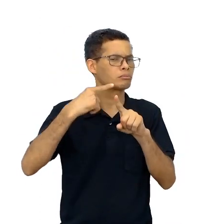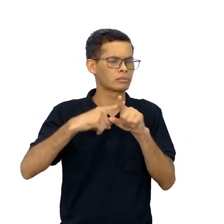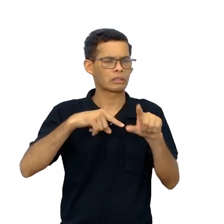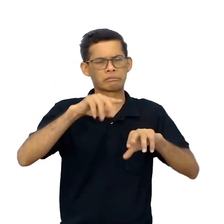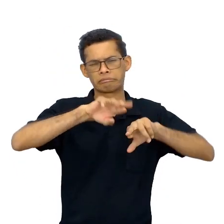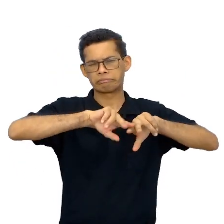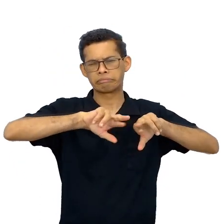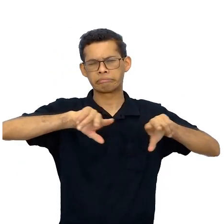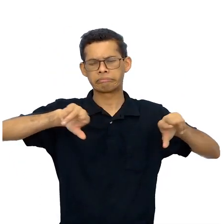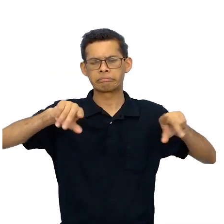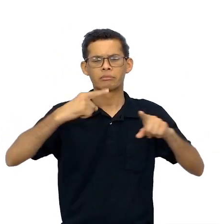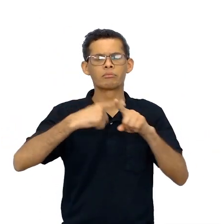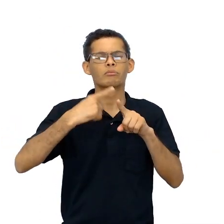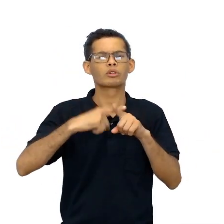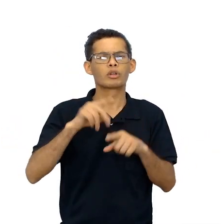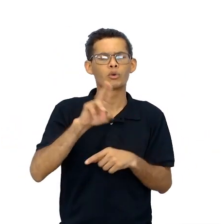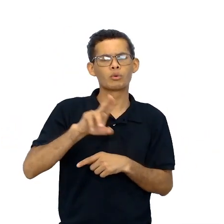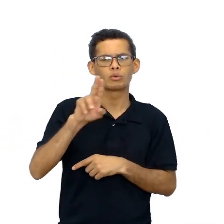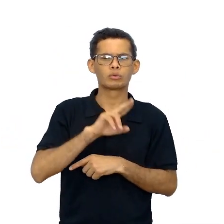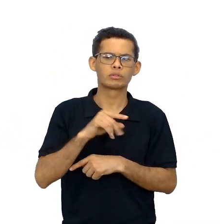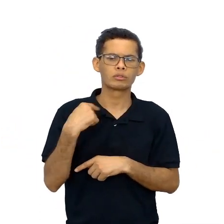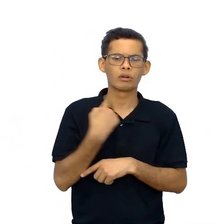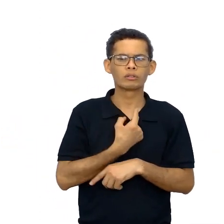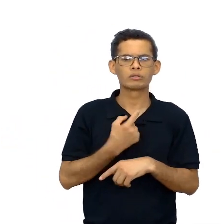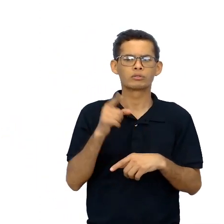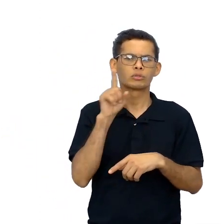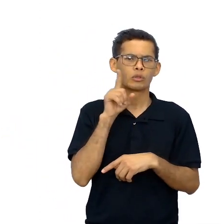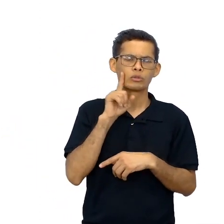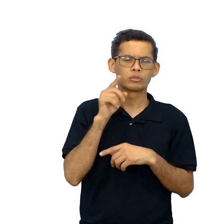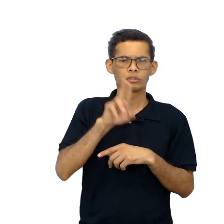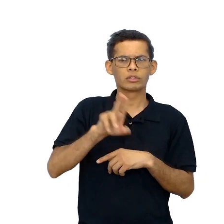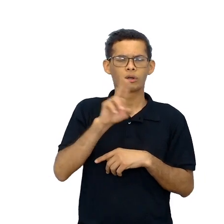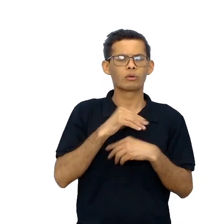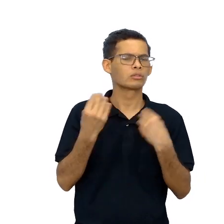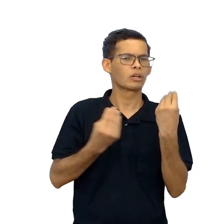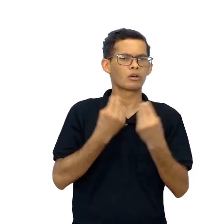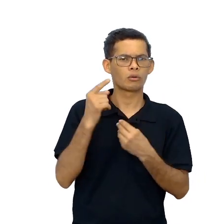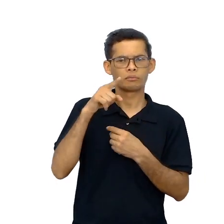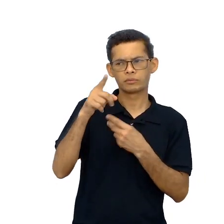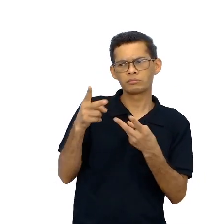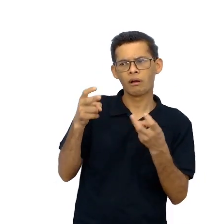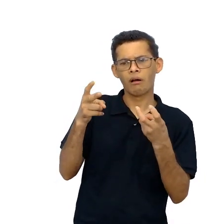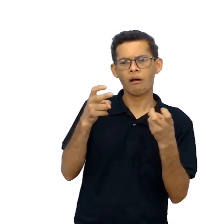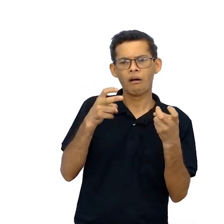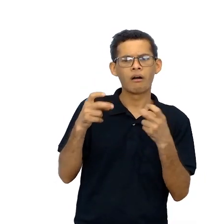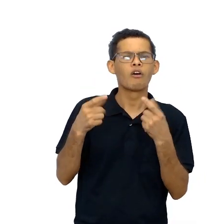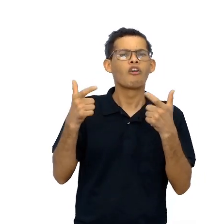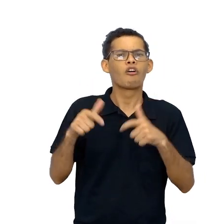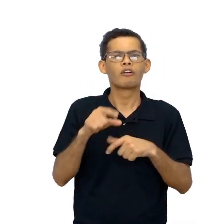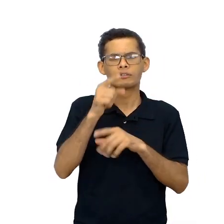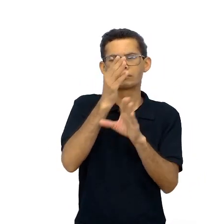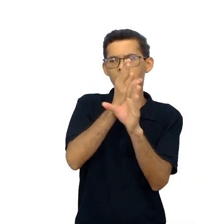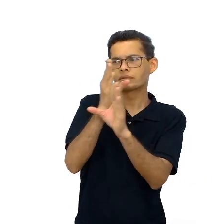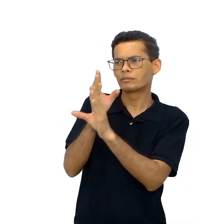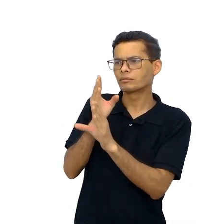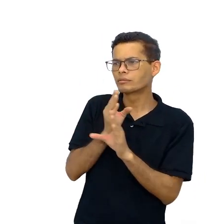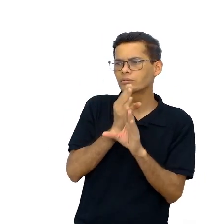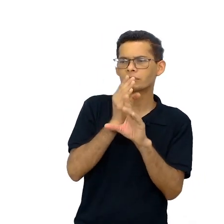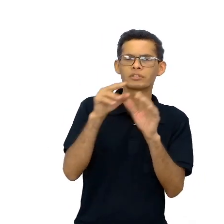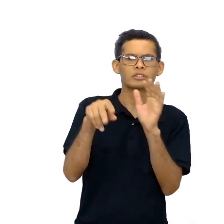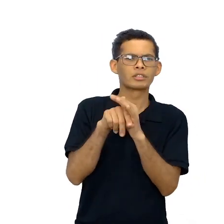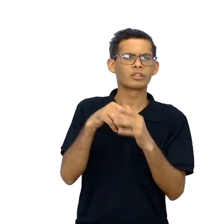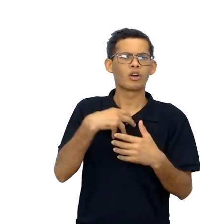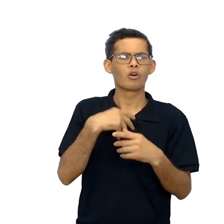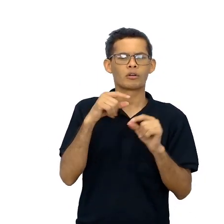é a utilidade deles no dia a dia das pessoas? Aonde ele vê esse tipo, né, de escrita, né?